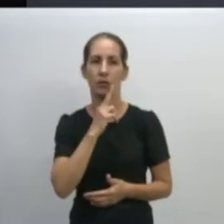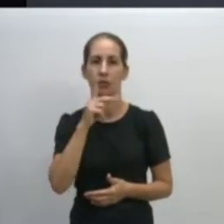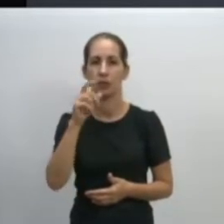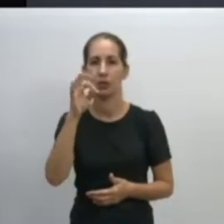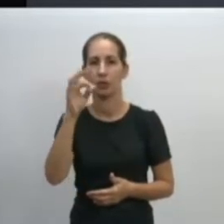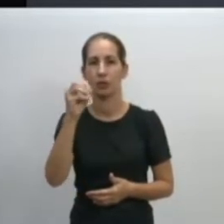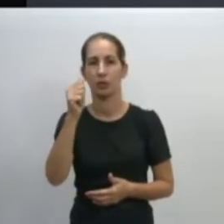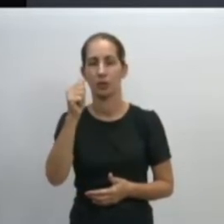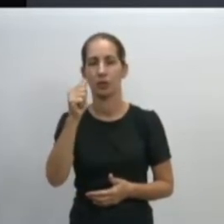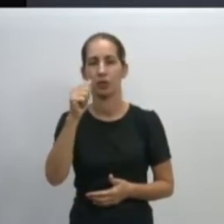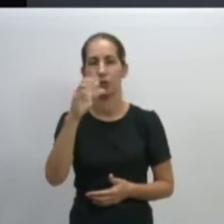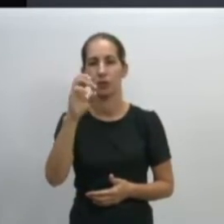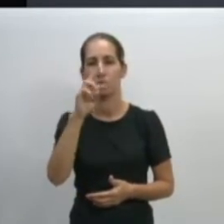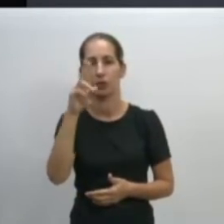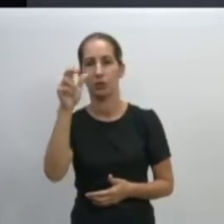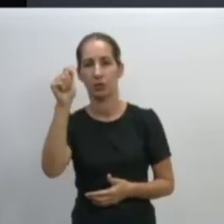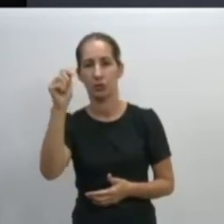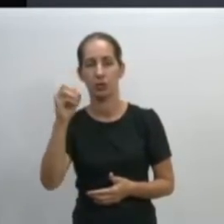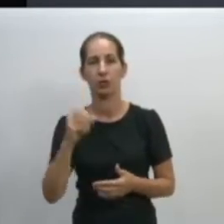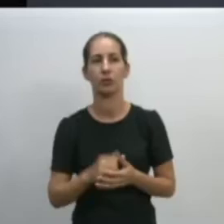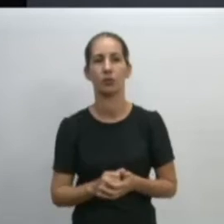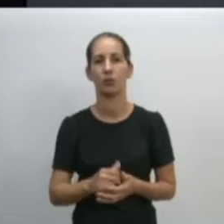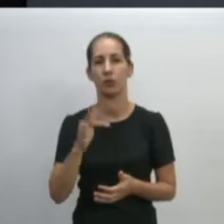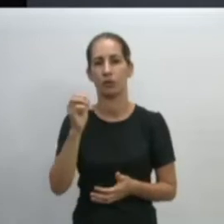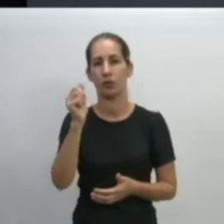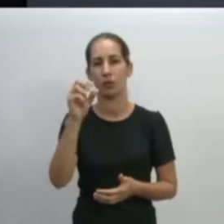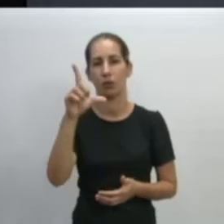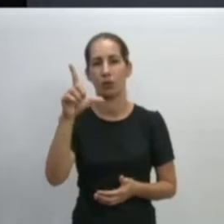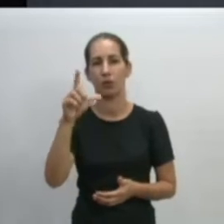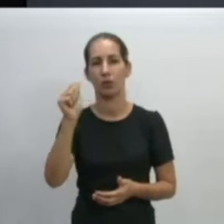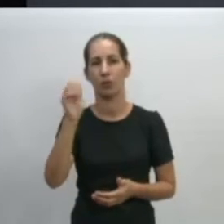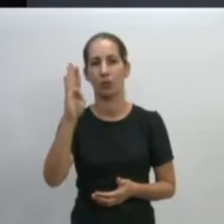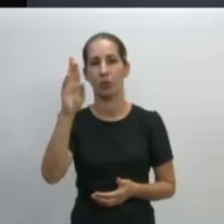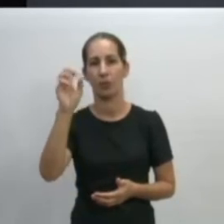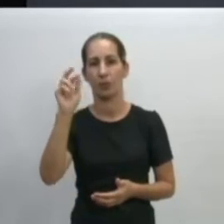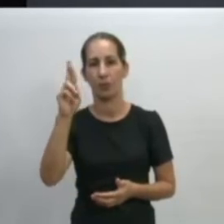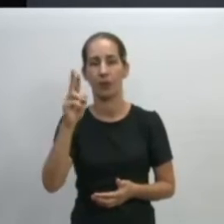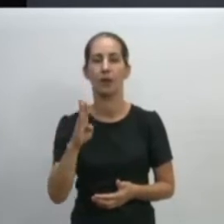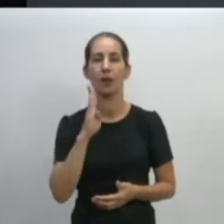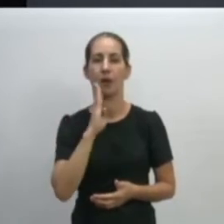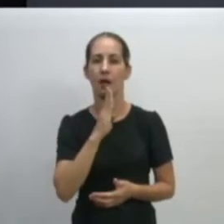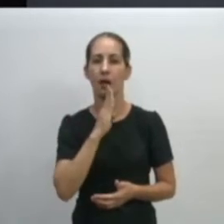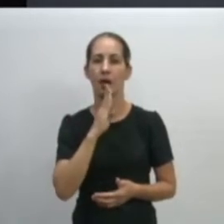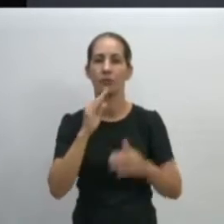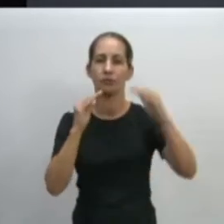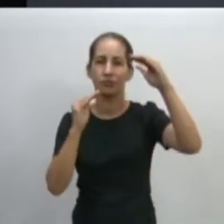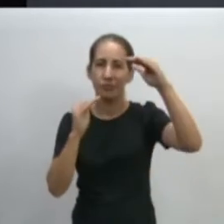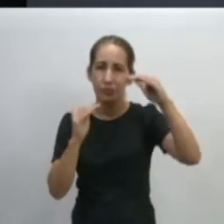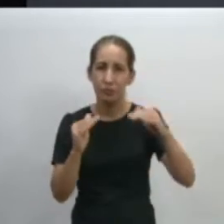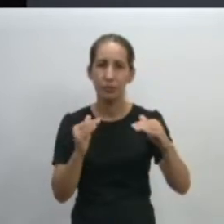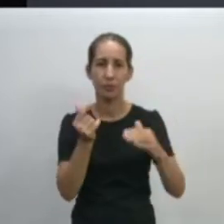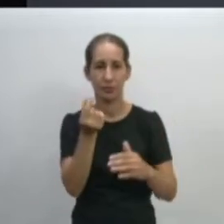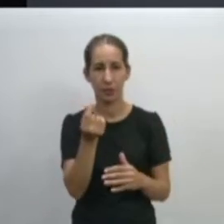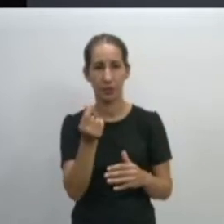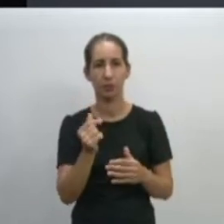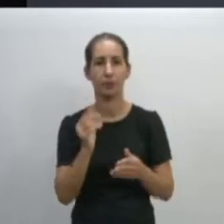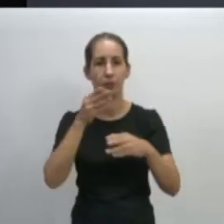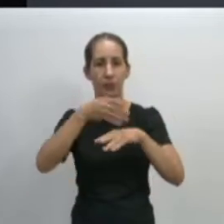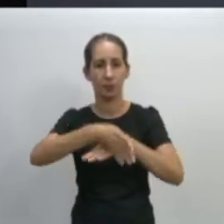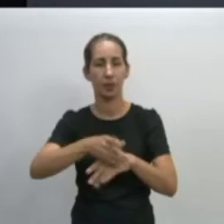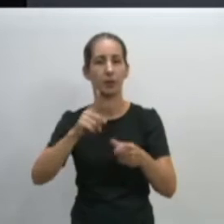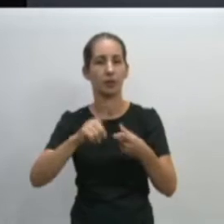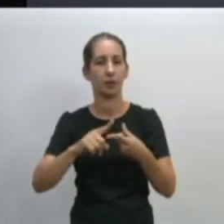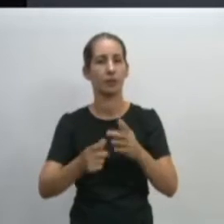do Chorão, o Barra Mares, o Farol Bar, despencaram seus faturamentos. Então, temos que ter um olhar para a mobilidade, para